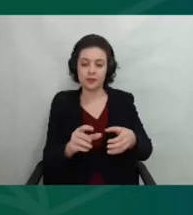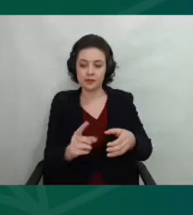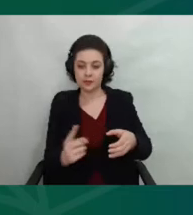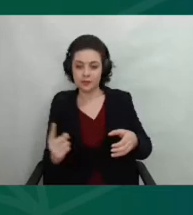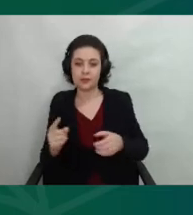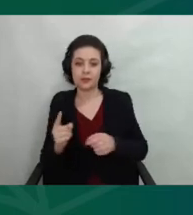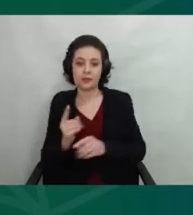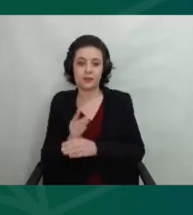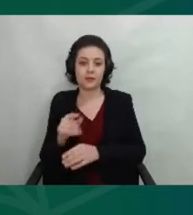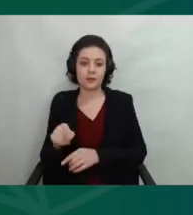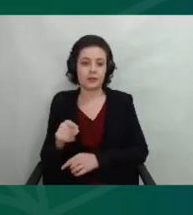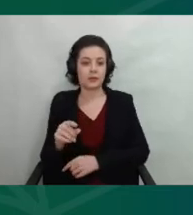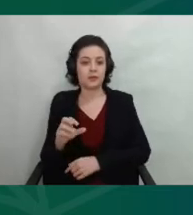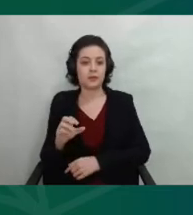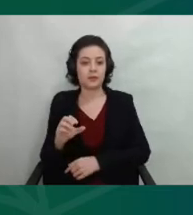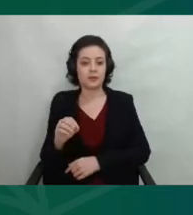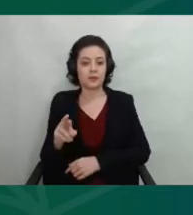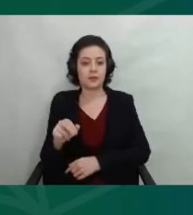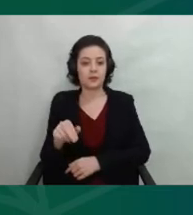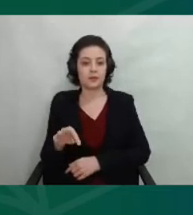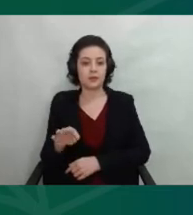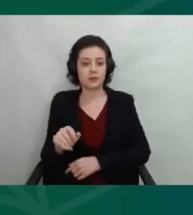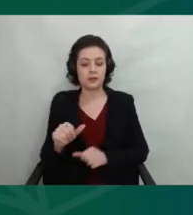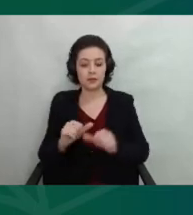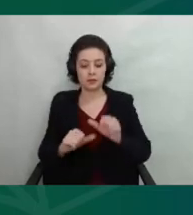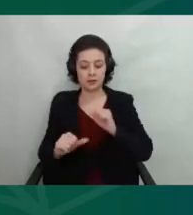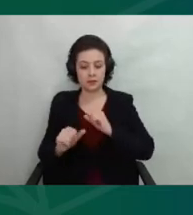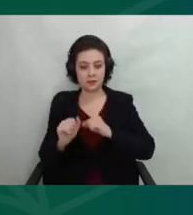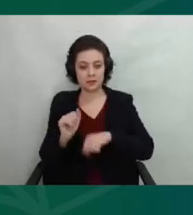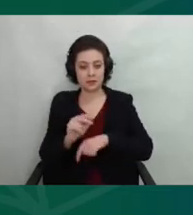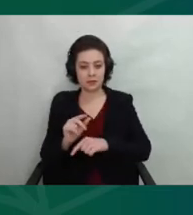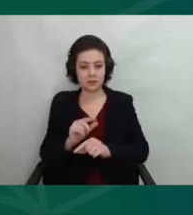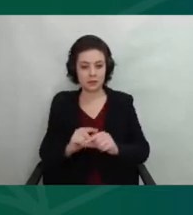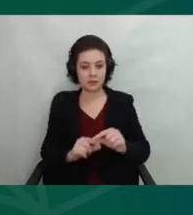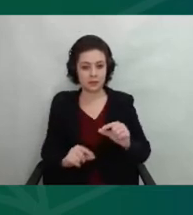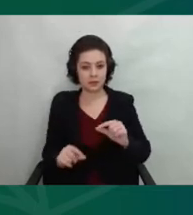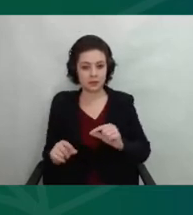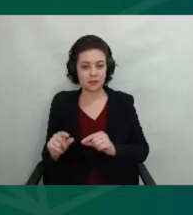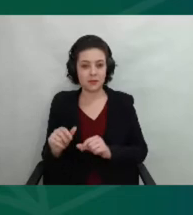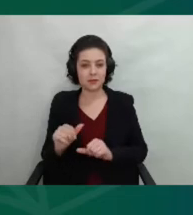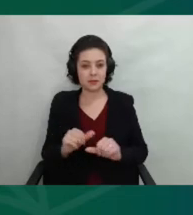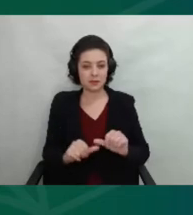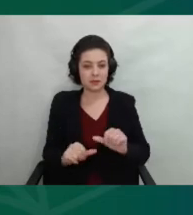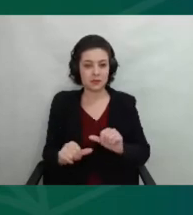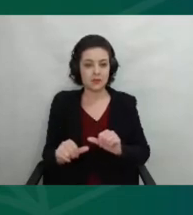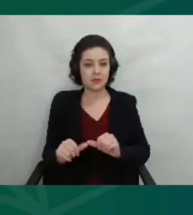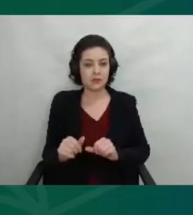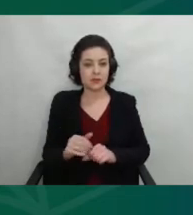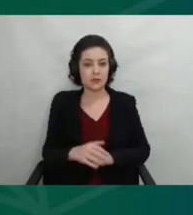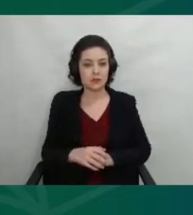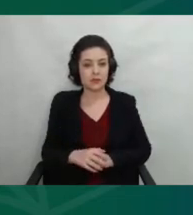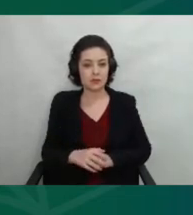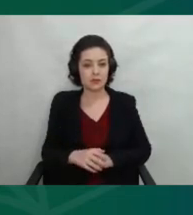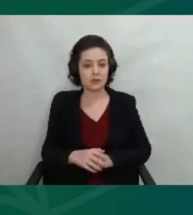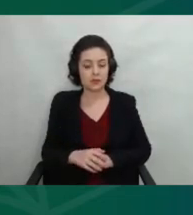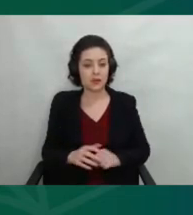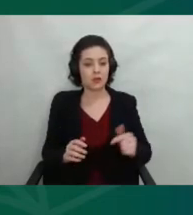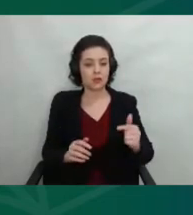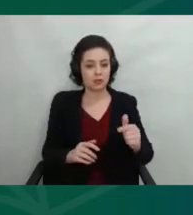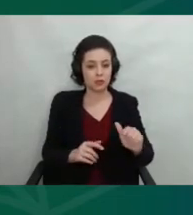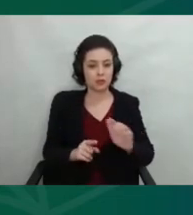de induzir alterações em bactérias em vitro. Mas em vivo, surge novamente a pergunta, ele teria a mesma